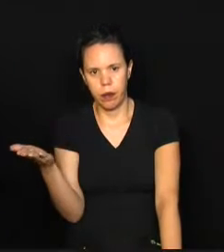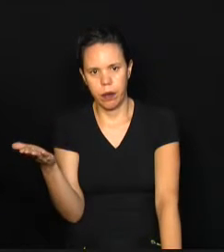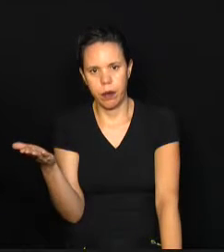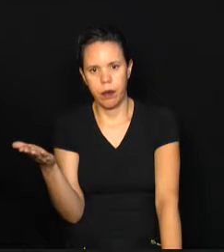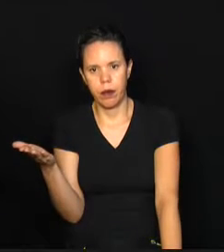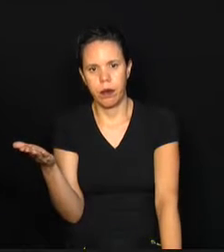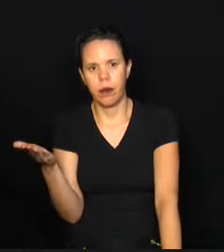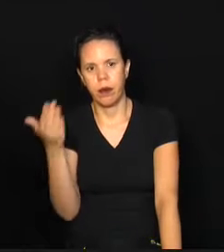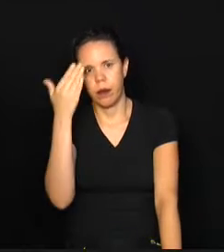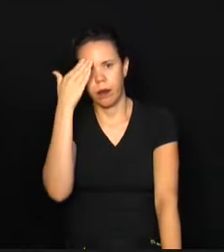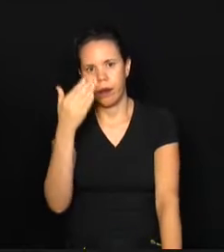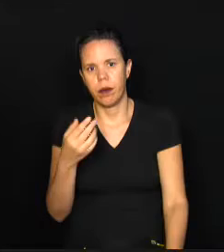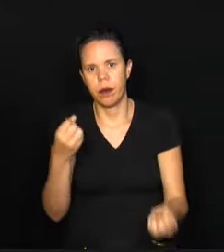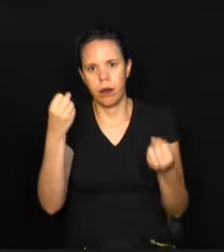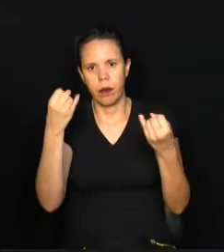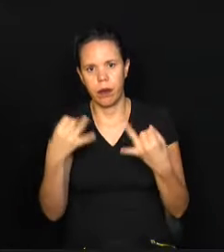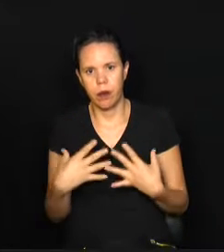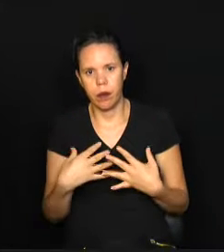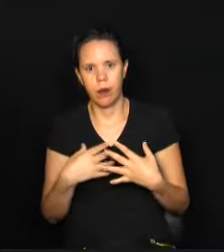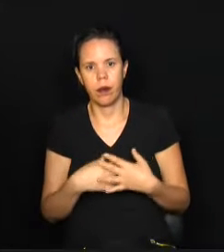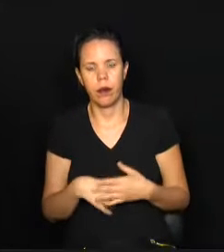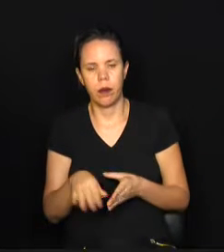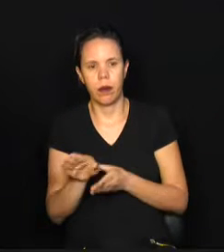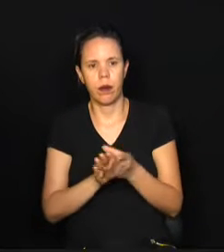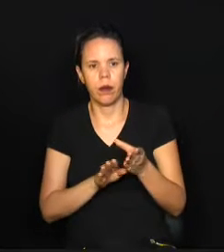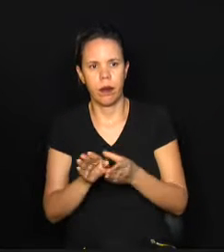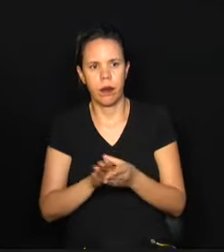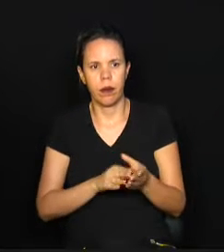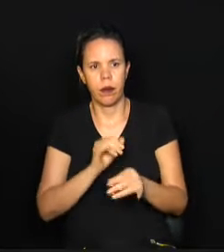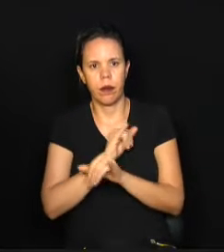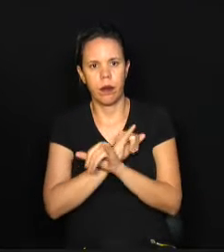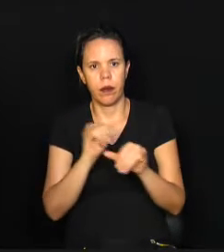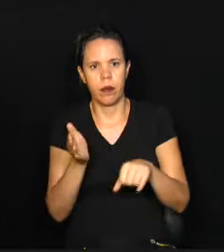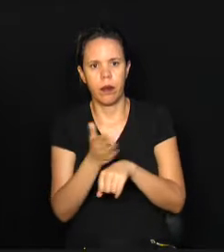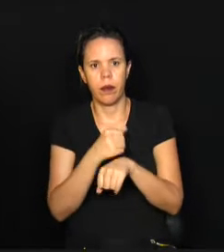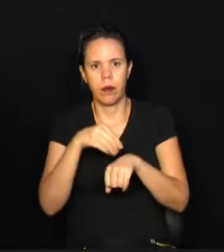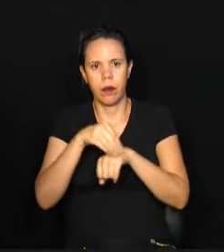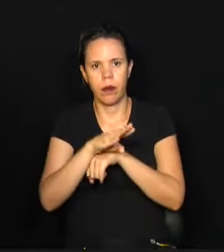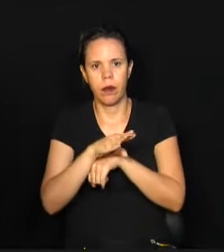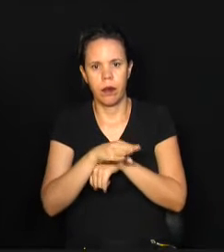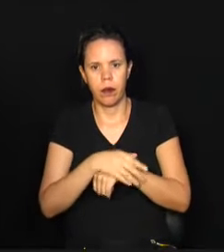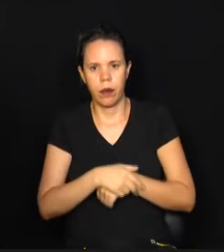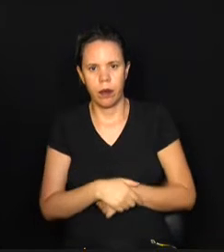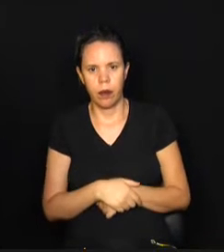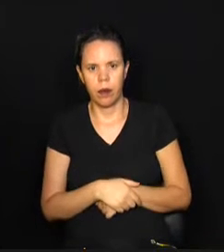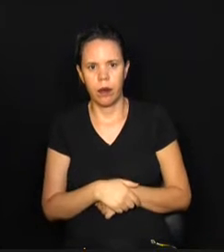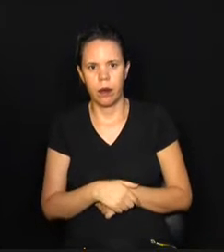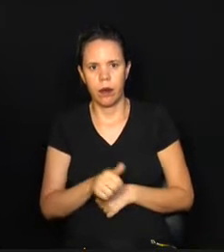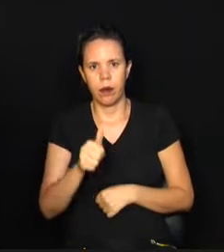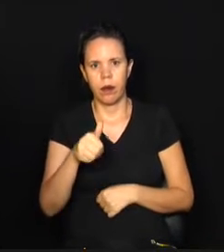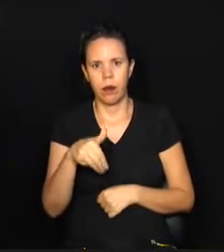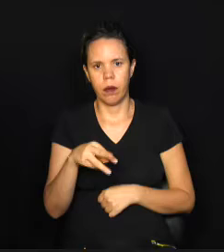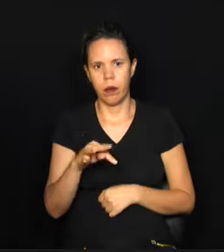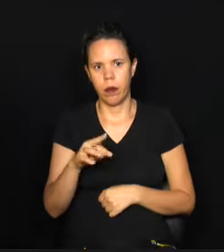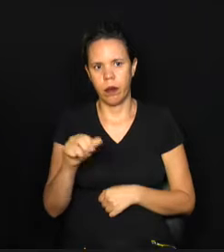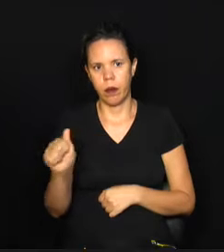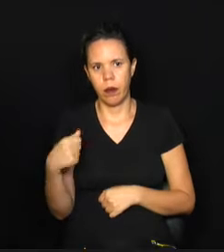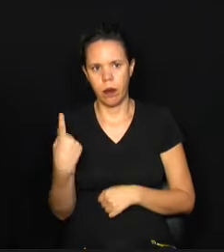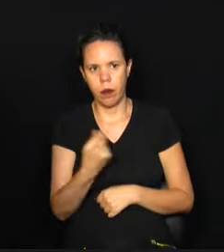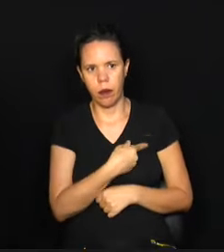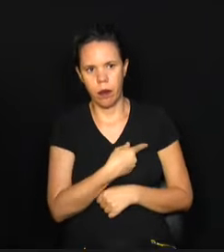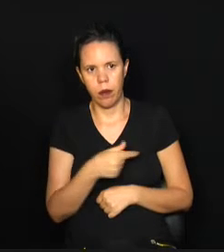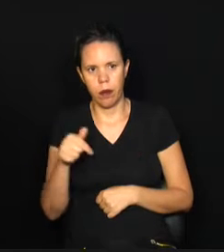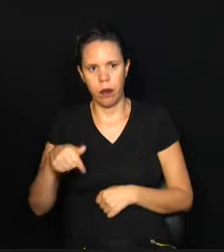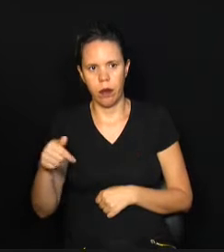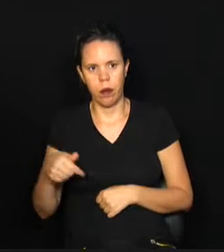pelas suas palavras, pelas explicações e orientações. Eu quero informar, antes de passar a palavra para a senhora Marta Calmo, que nós